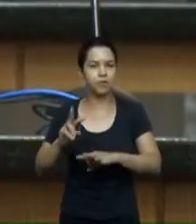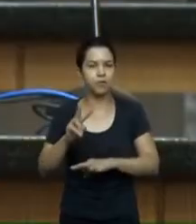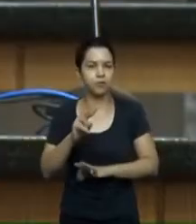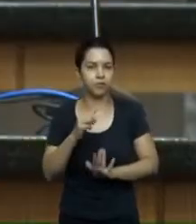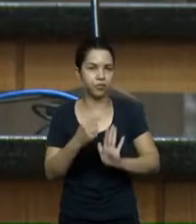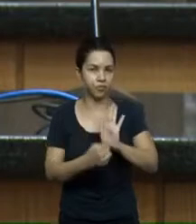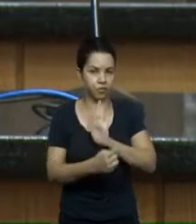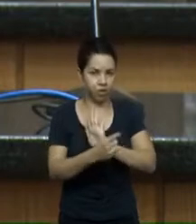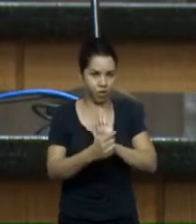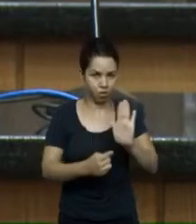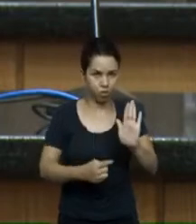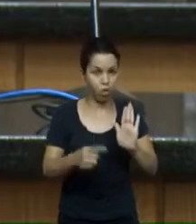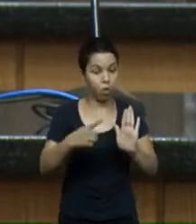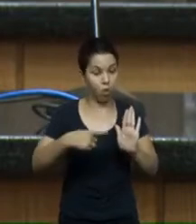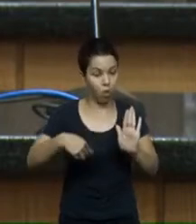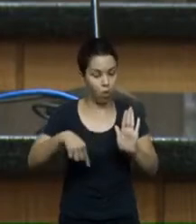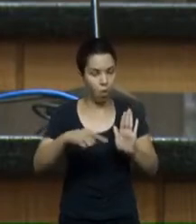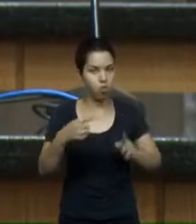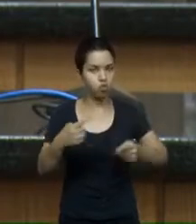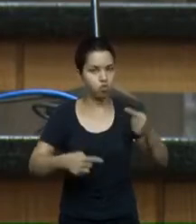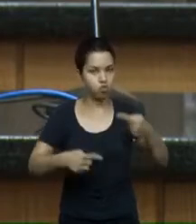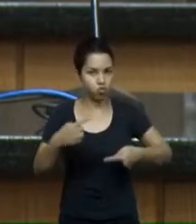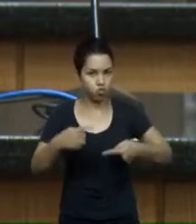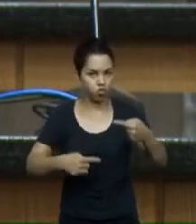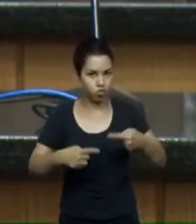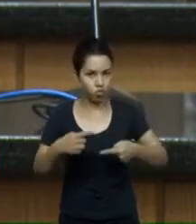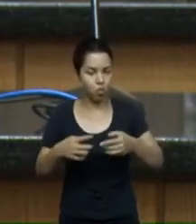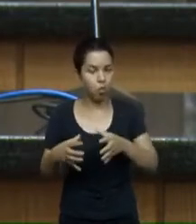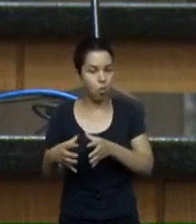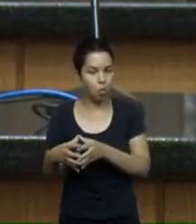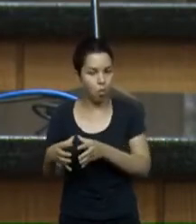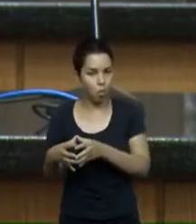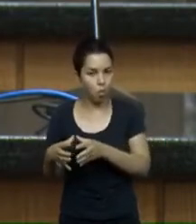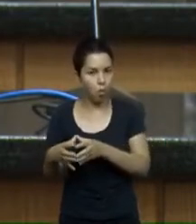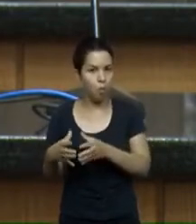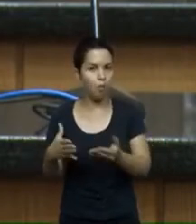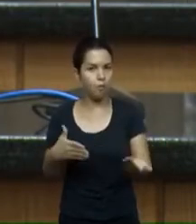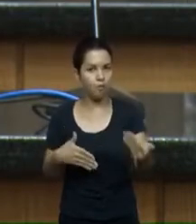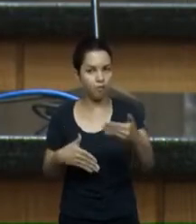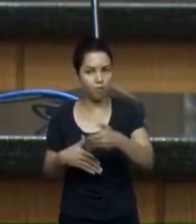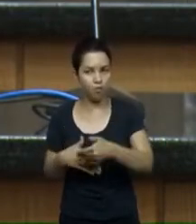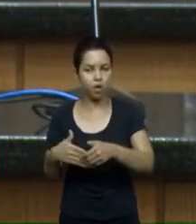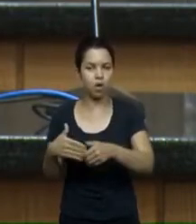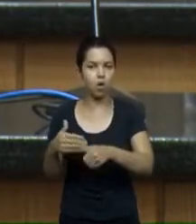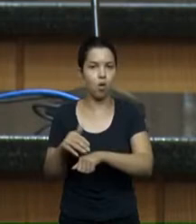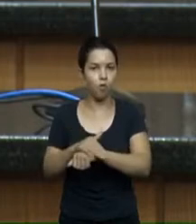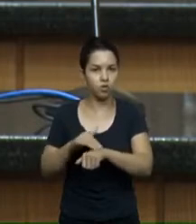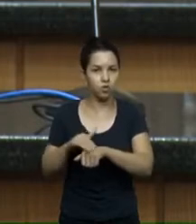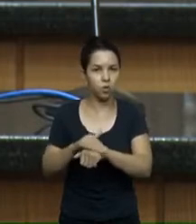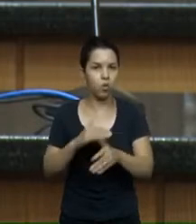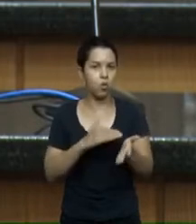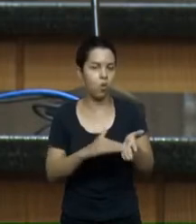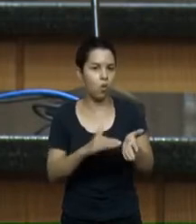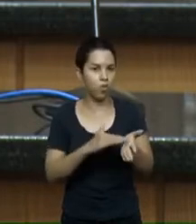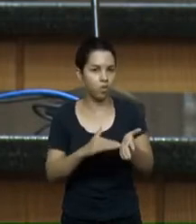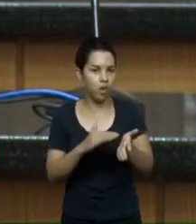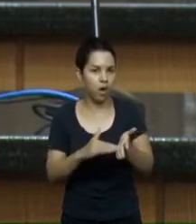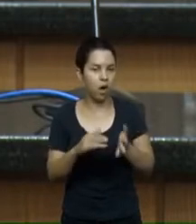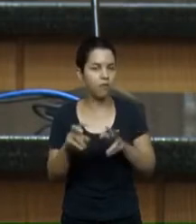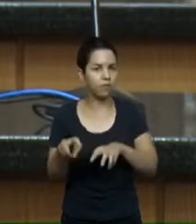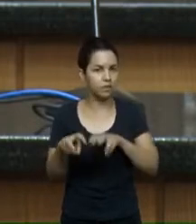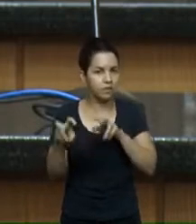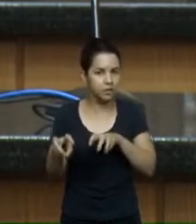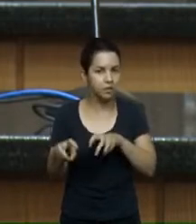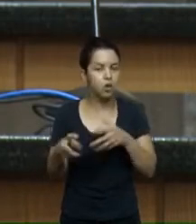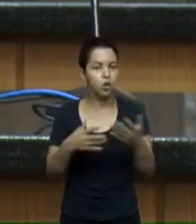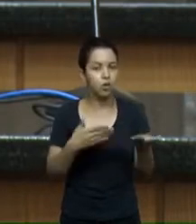o líder do Governo na Assembleia Deputado José Milton Scheffer do PP também defendeu o adiamento da votação do veto